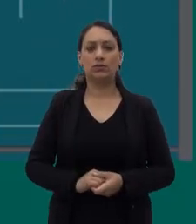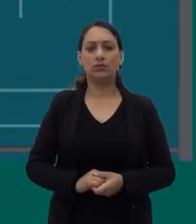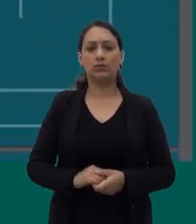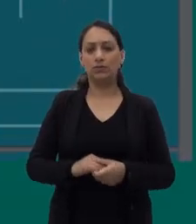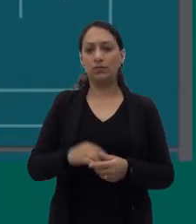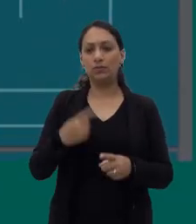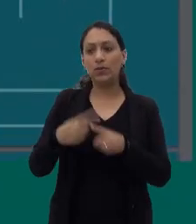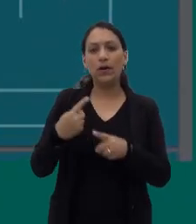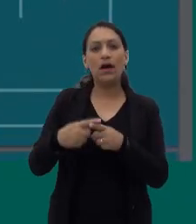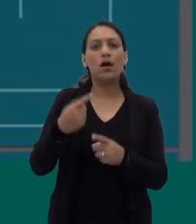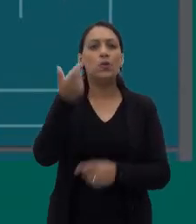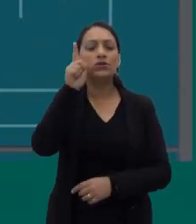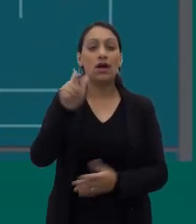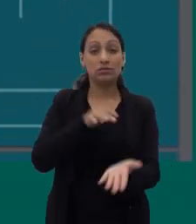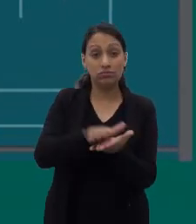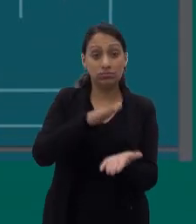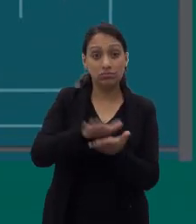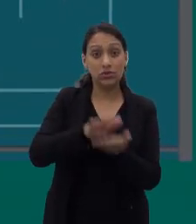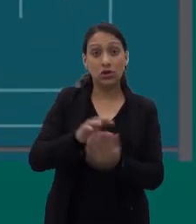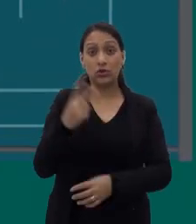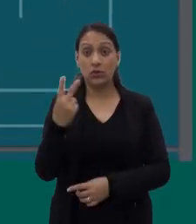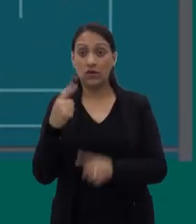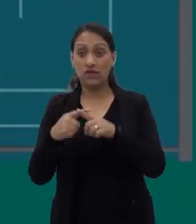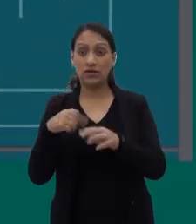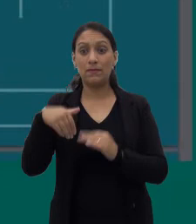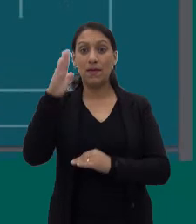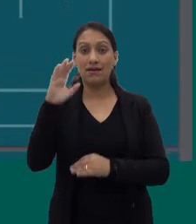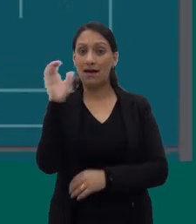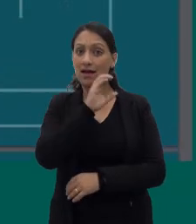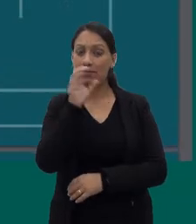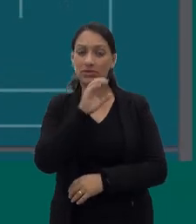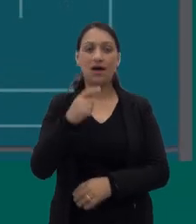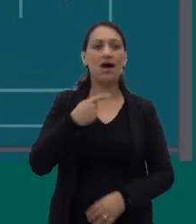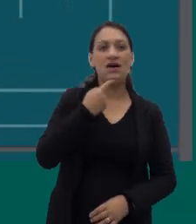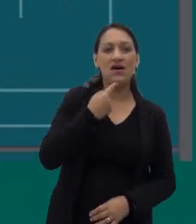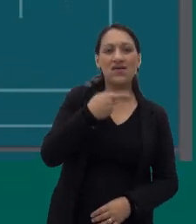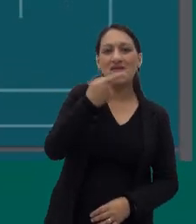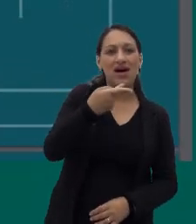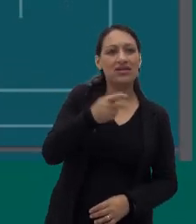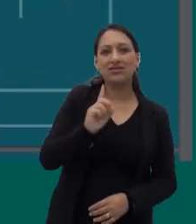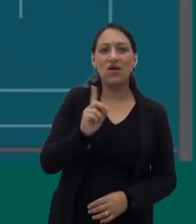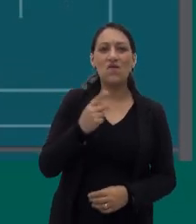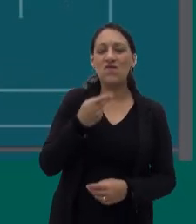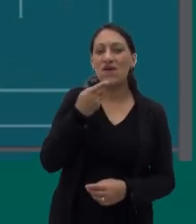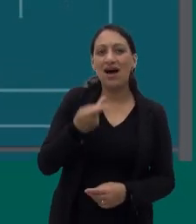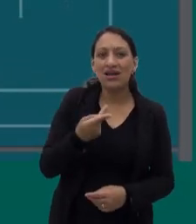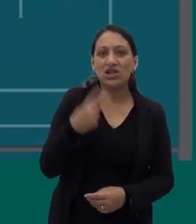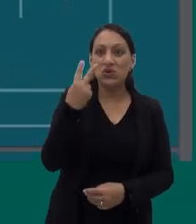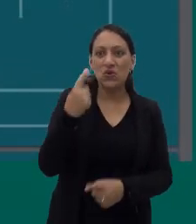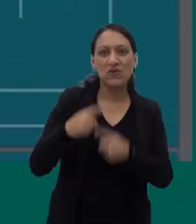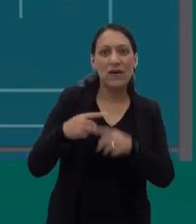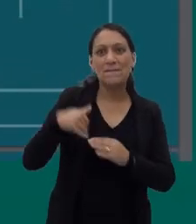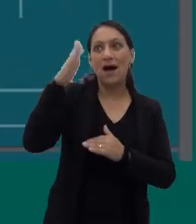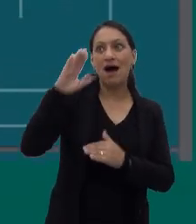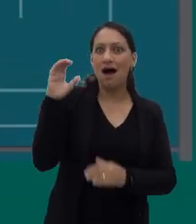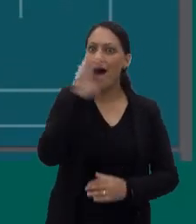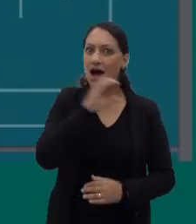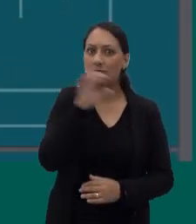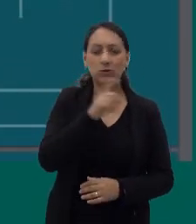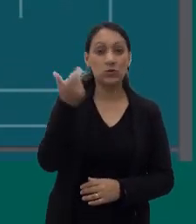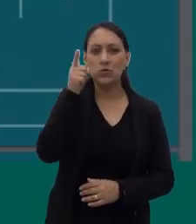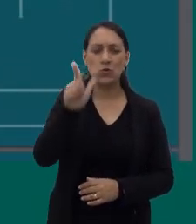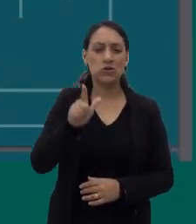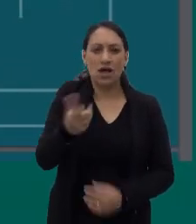consegue reproduzir em 2 vezes mais rápido e a nossa fala não fala 2 vezes mais rápido? A gente não consegue falar